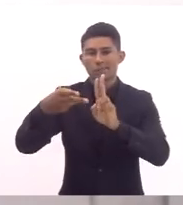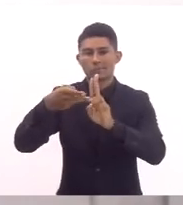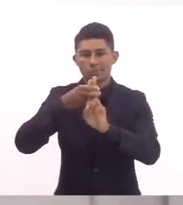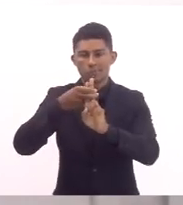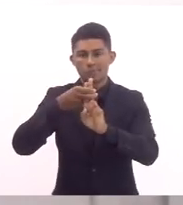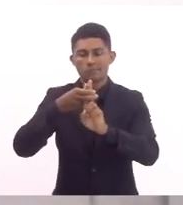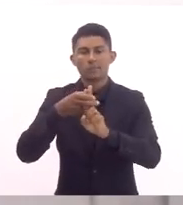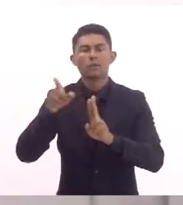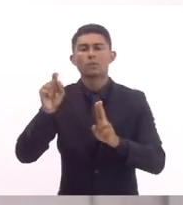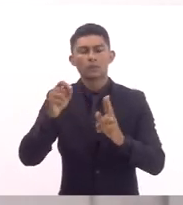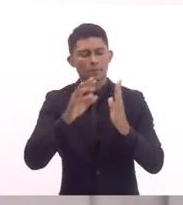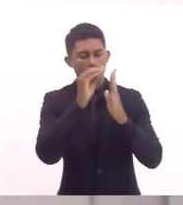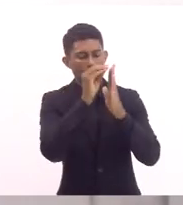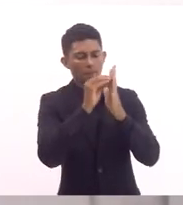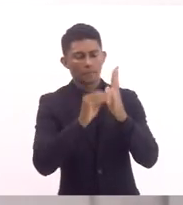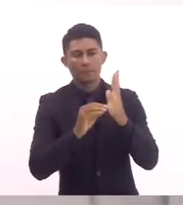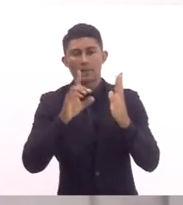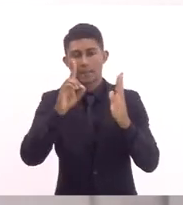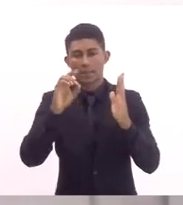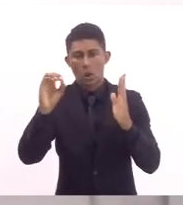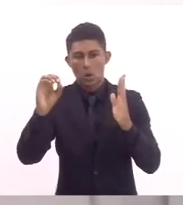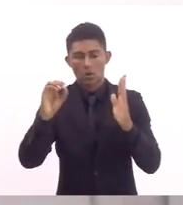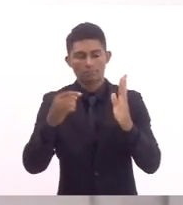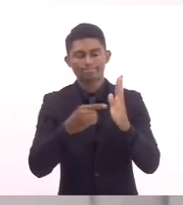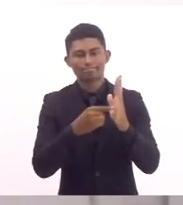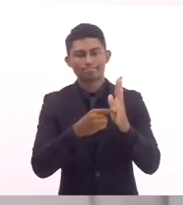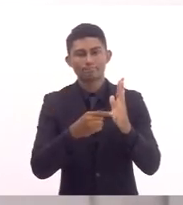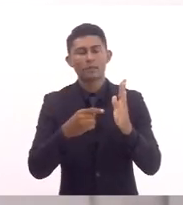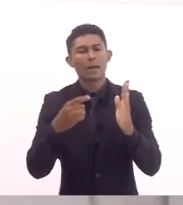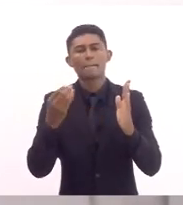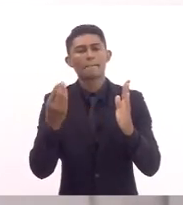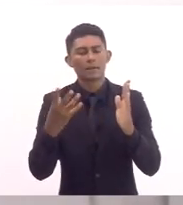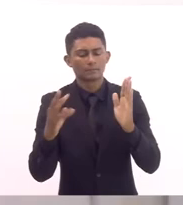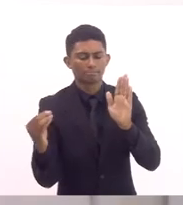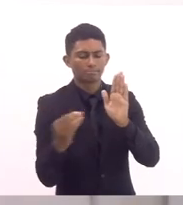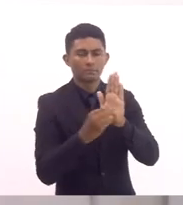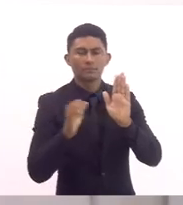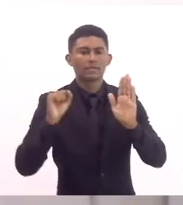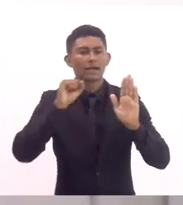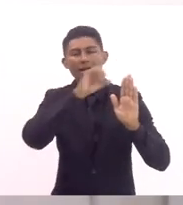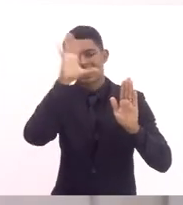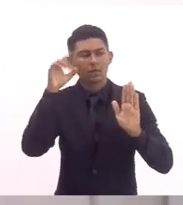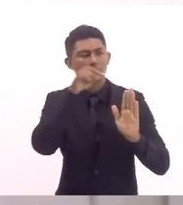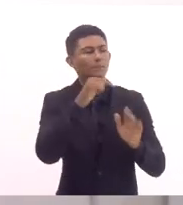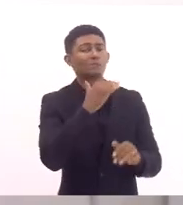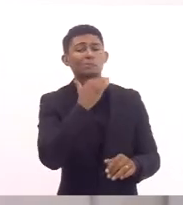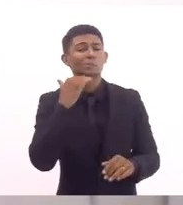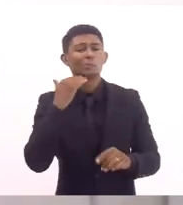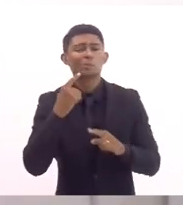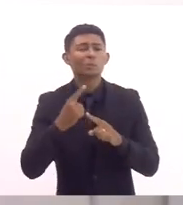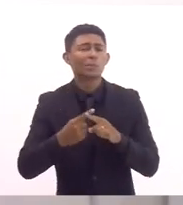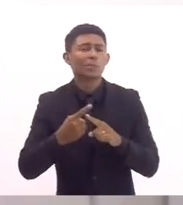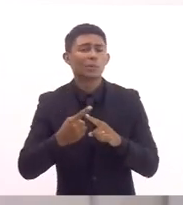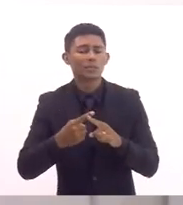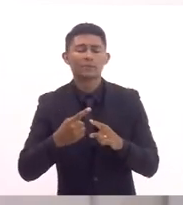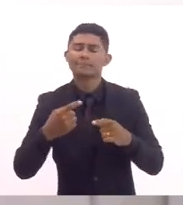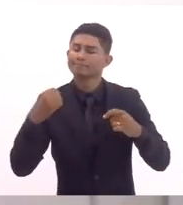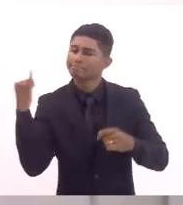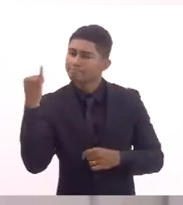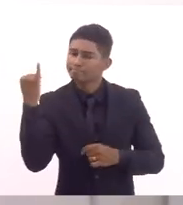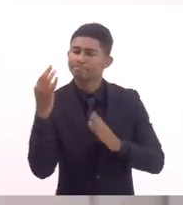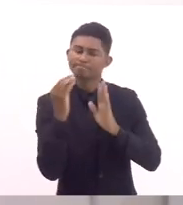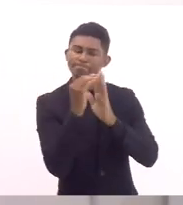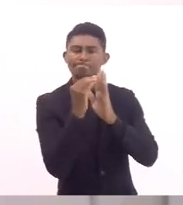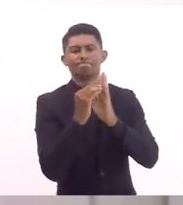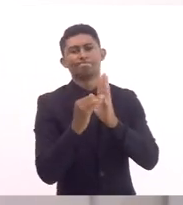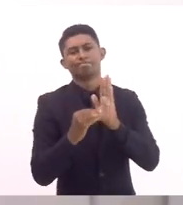preenchimento da declaração de óbito para que eles fiquem mais claras Quais são as causas e qual a importância de uma uma declaração de óbito